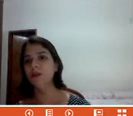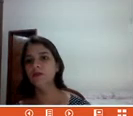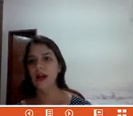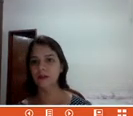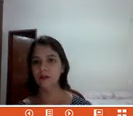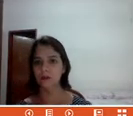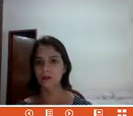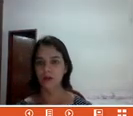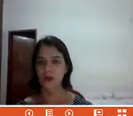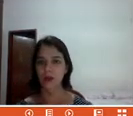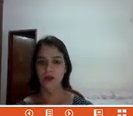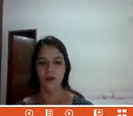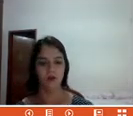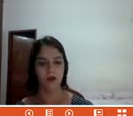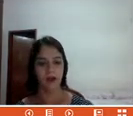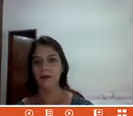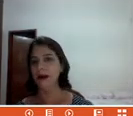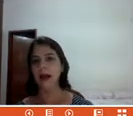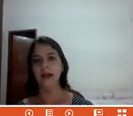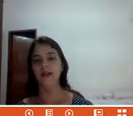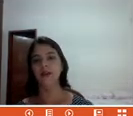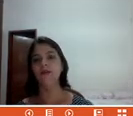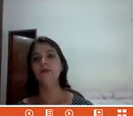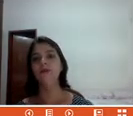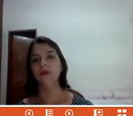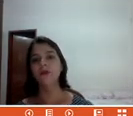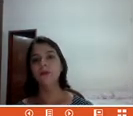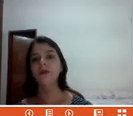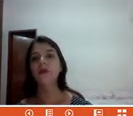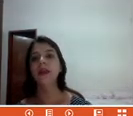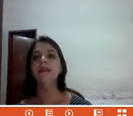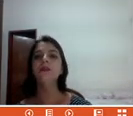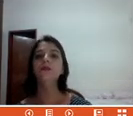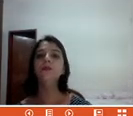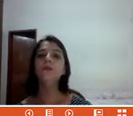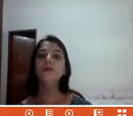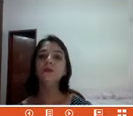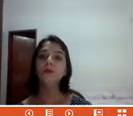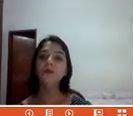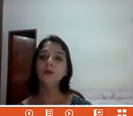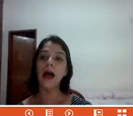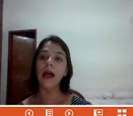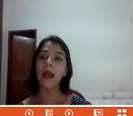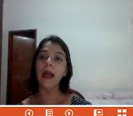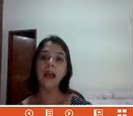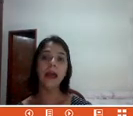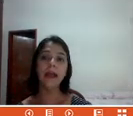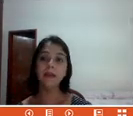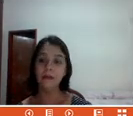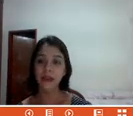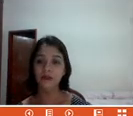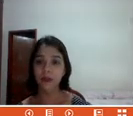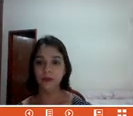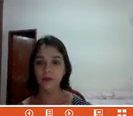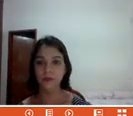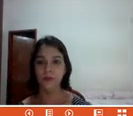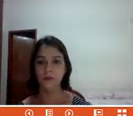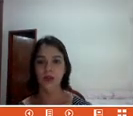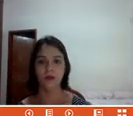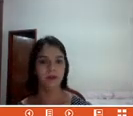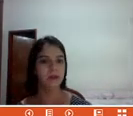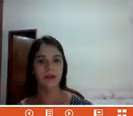temos dificuldades com a gramática, com o nosso português? Então, para o surdo, ela é ainda mais